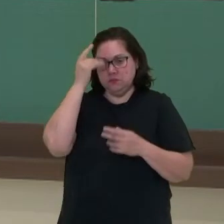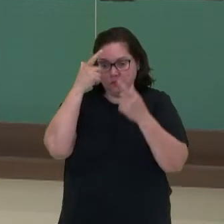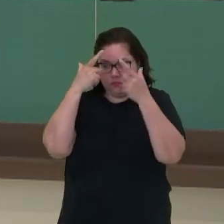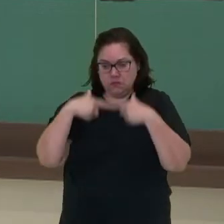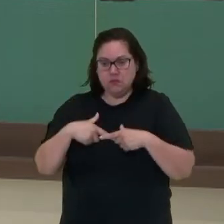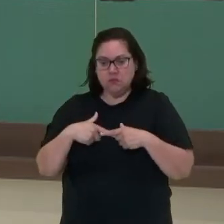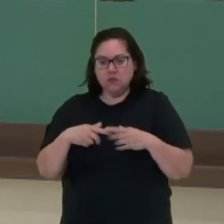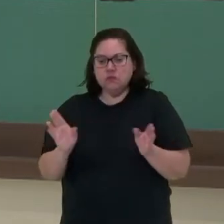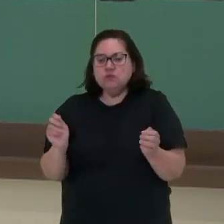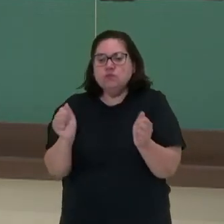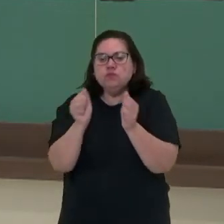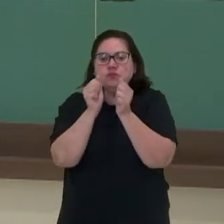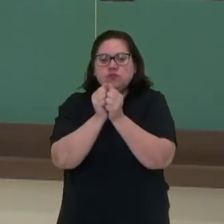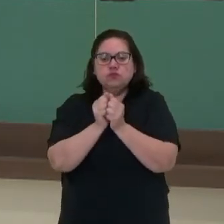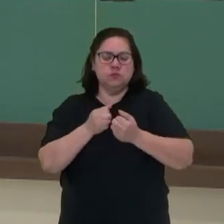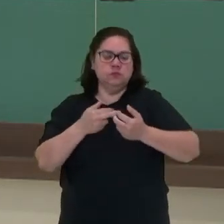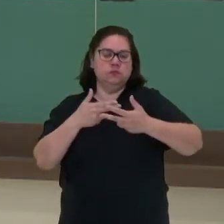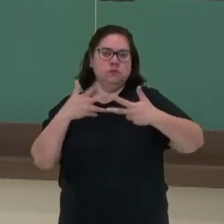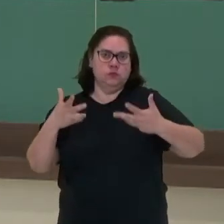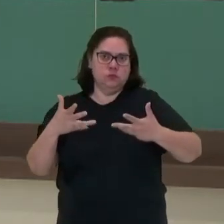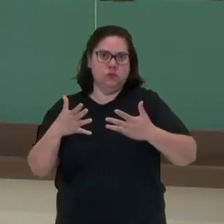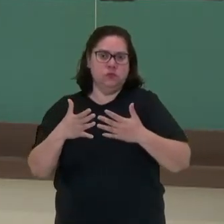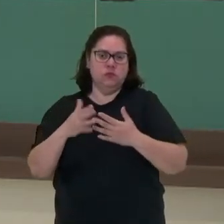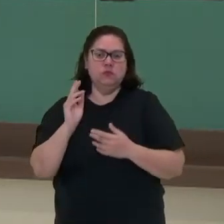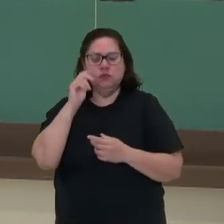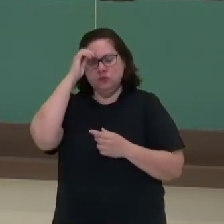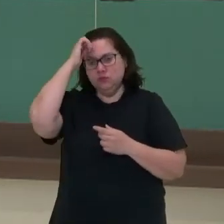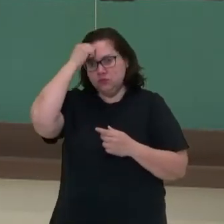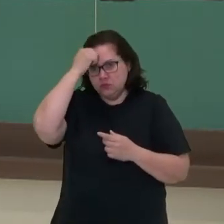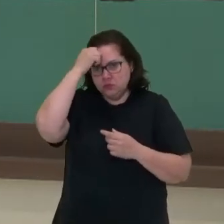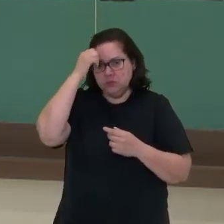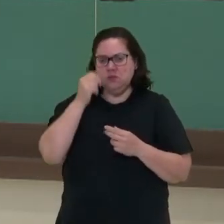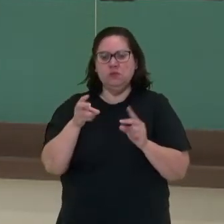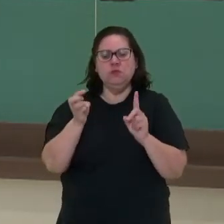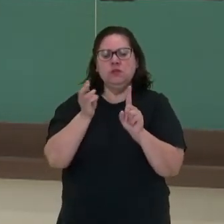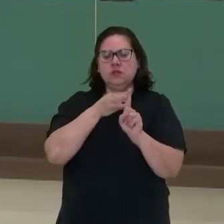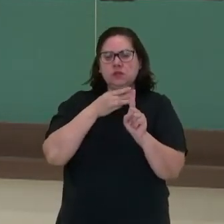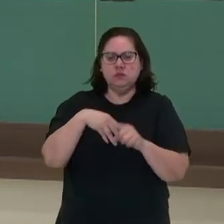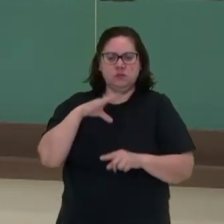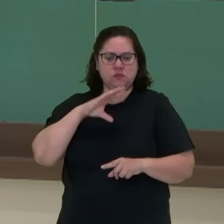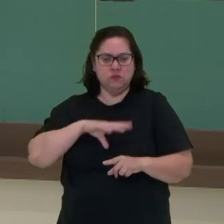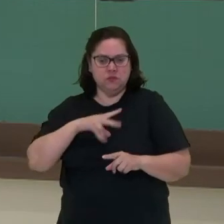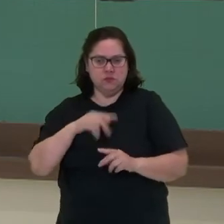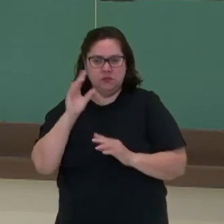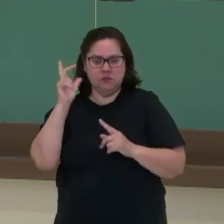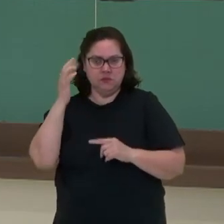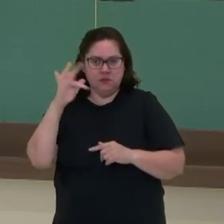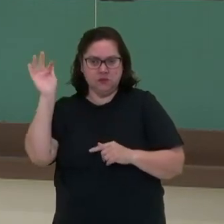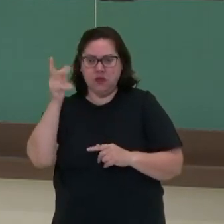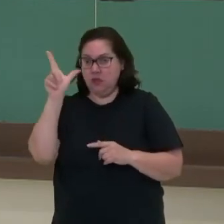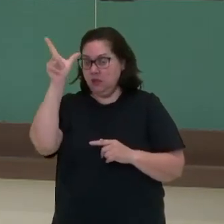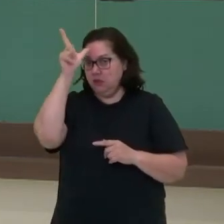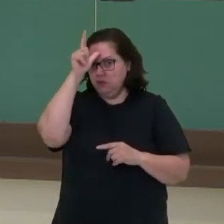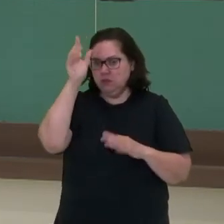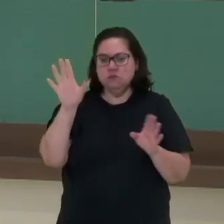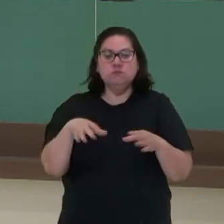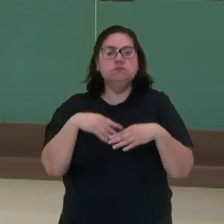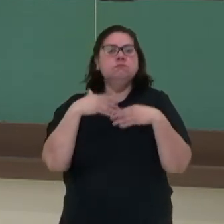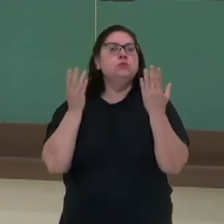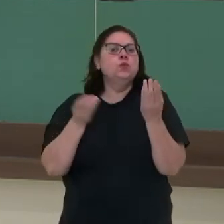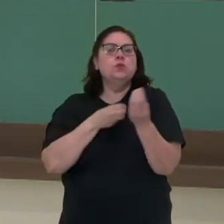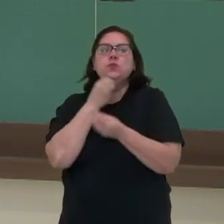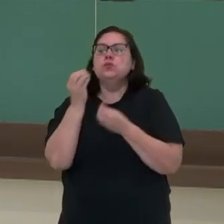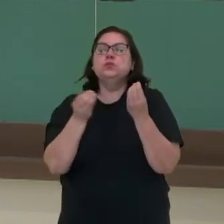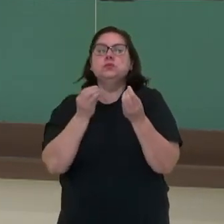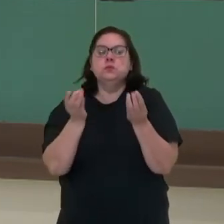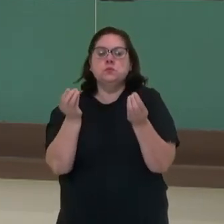uma junção de coisas. Nós somos negros, nós somos índios, nós somos portugueses, nós somos franceses, somos alemães. Então não tem como a